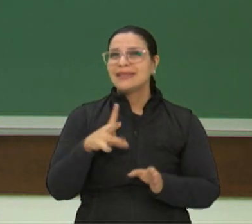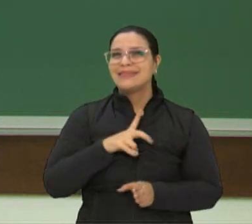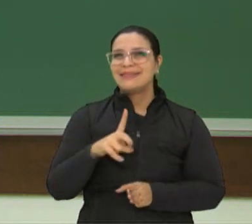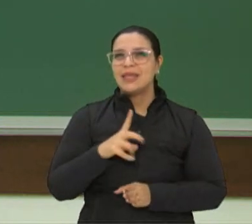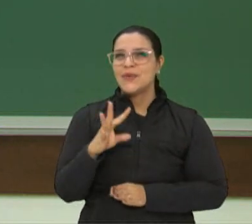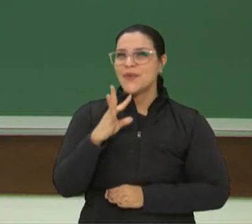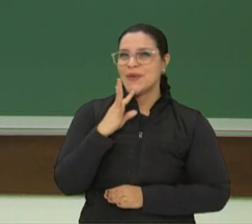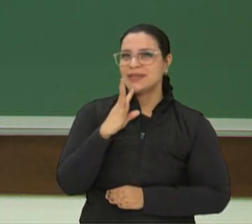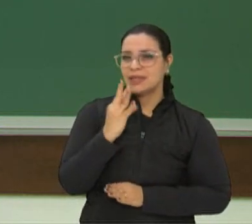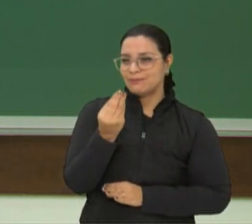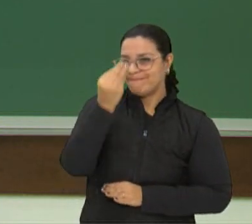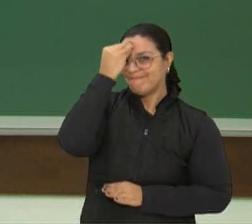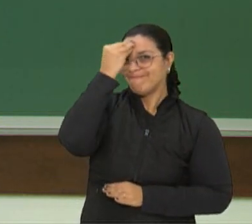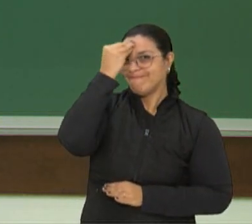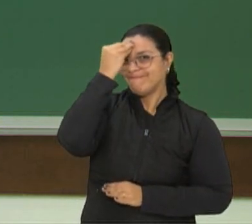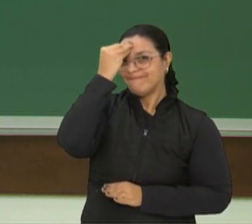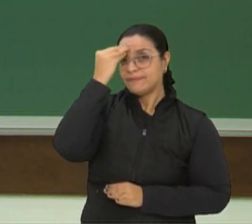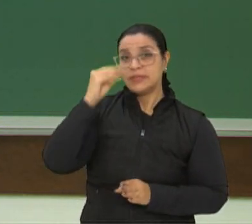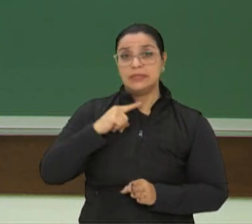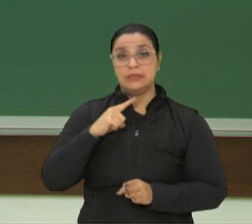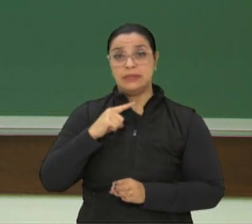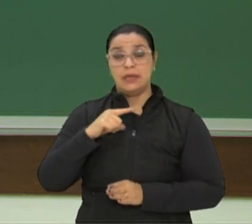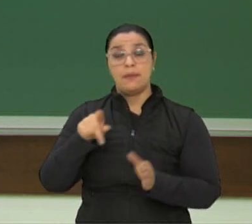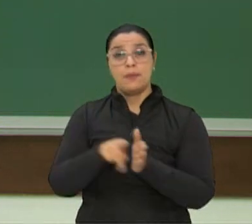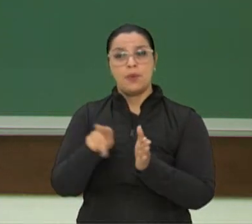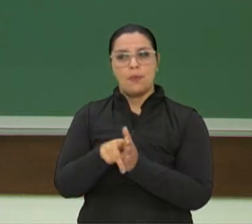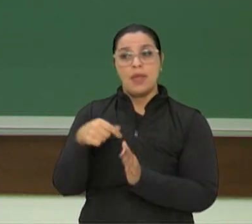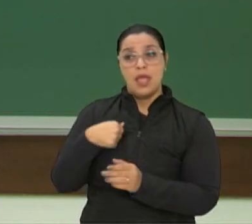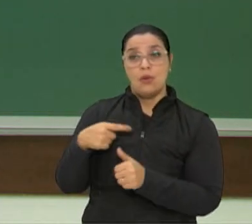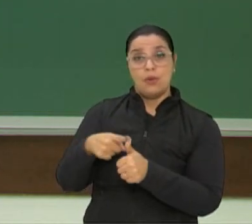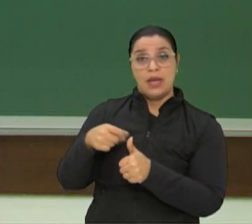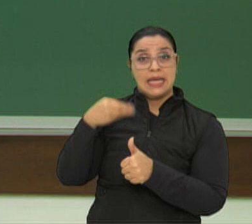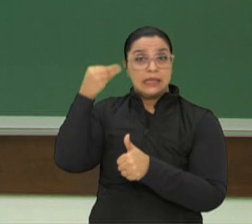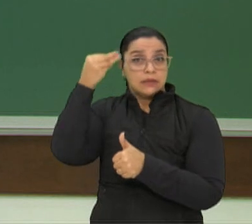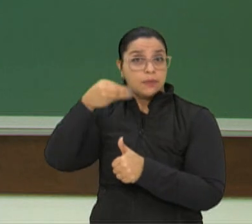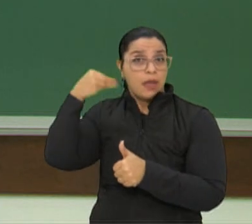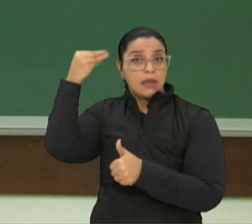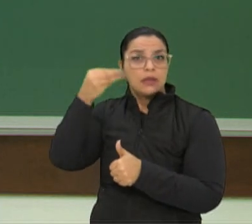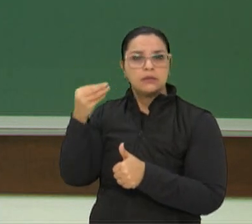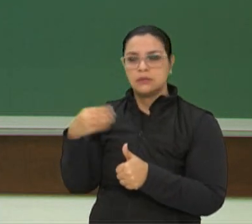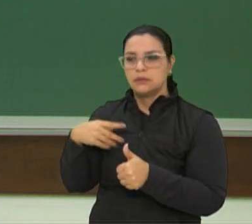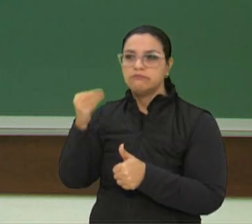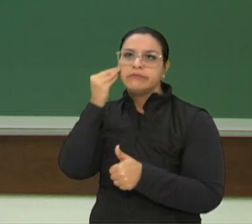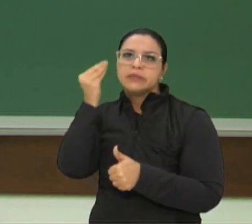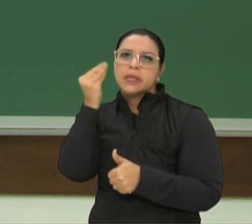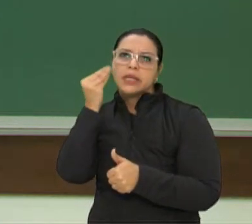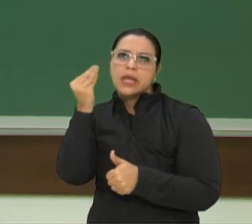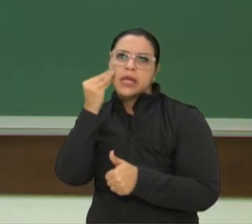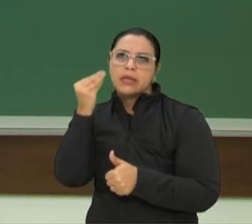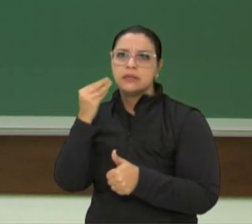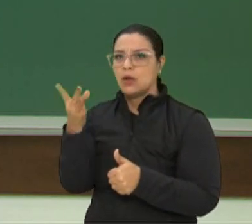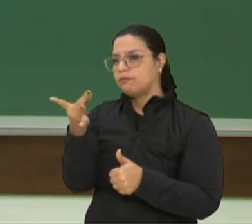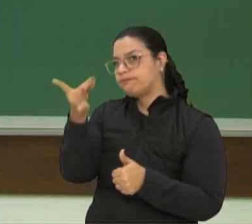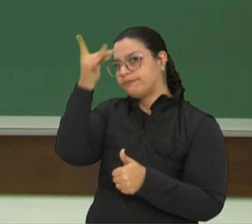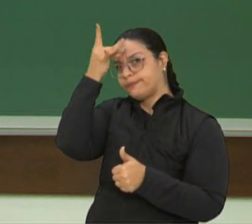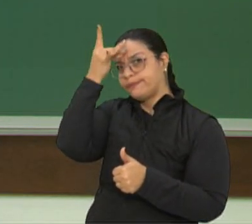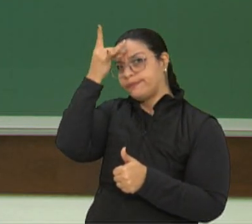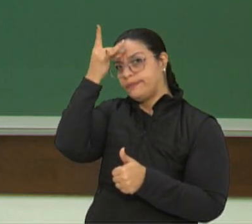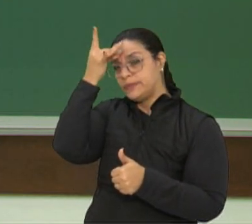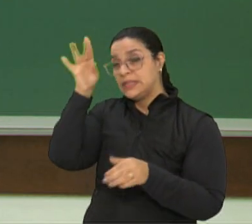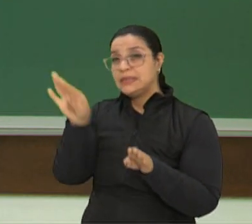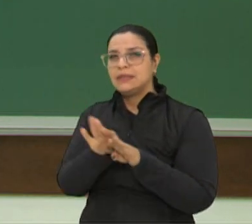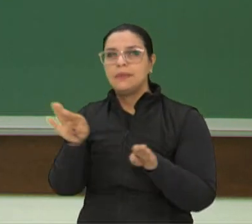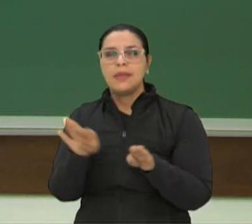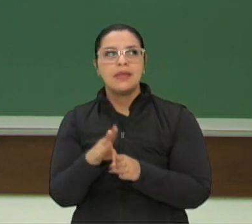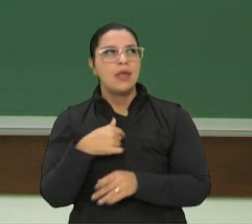menos o seguinte: nós temos, né, as impressões pela experiência, só que a partir disso, isso fica guardado na nossa memória e com a